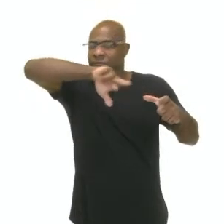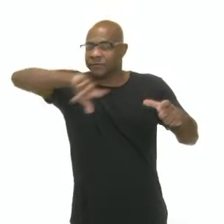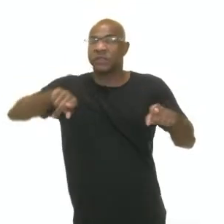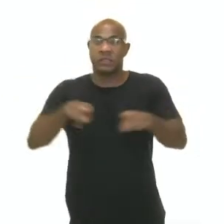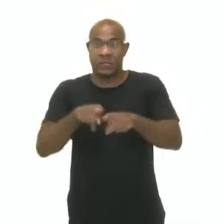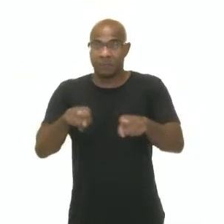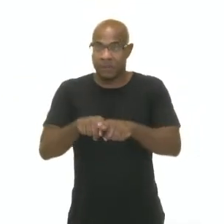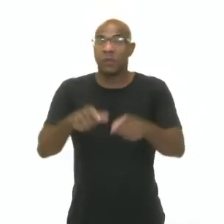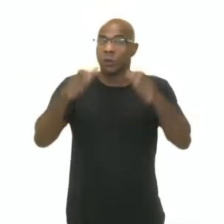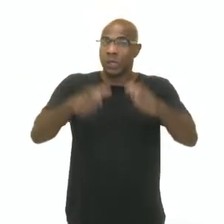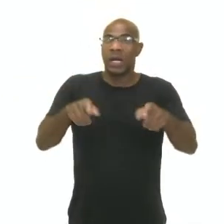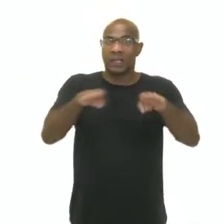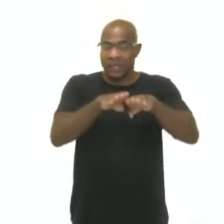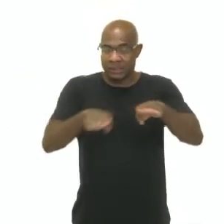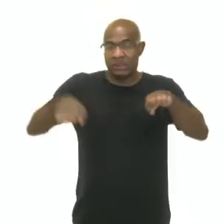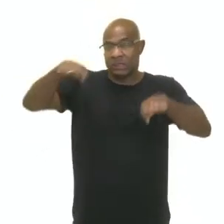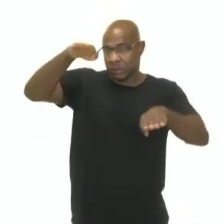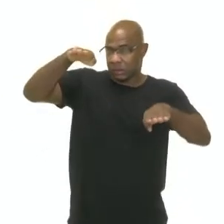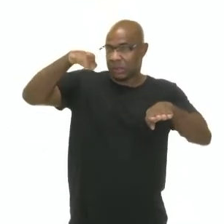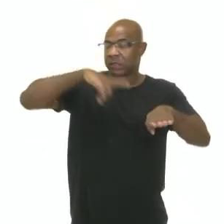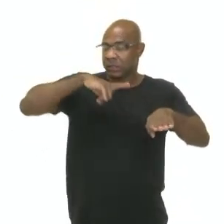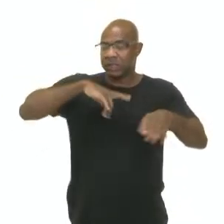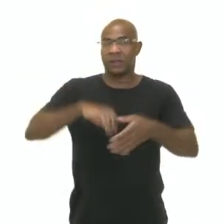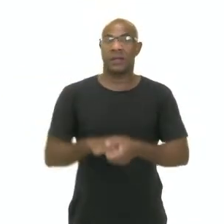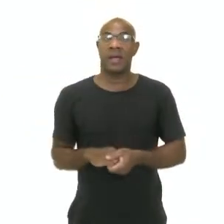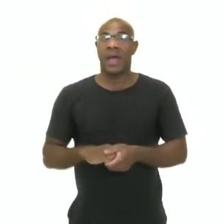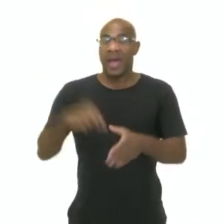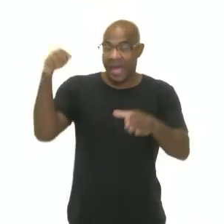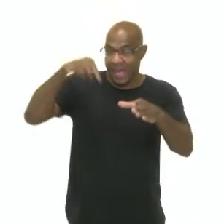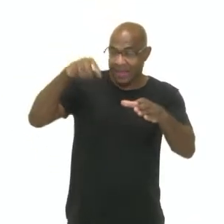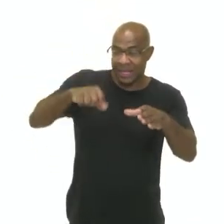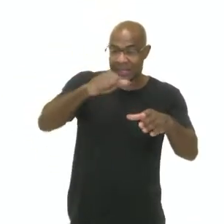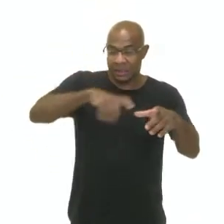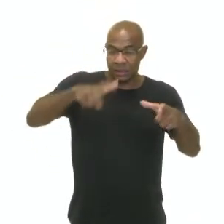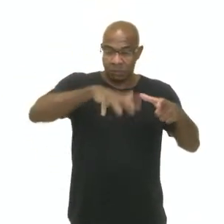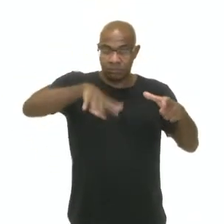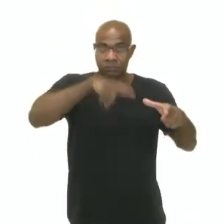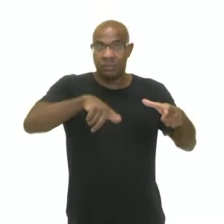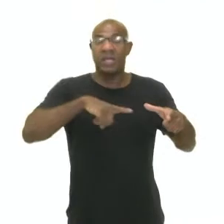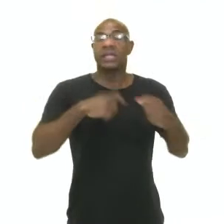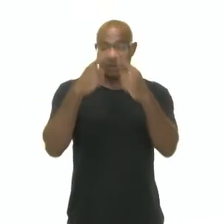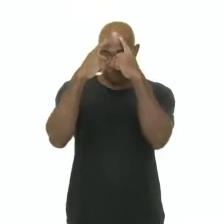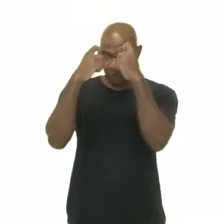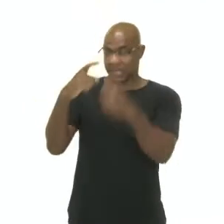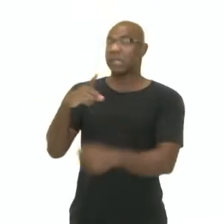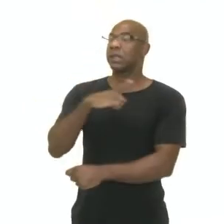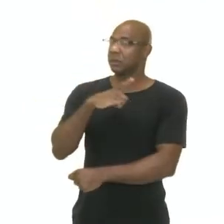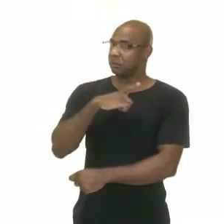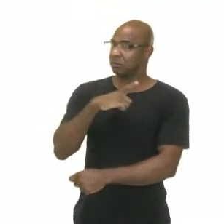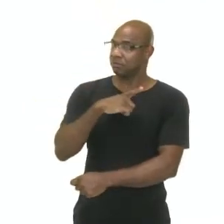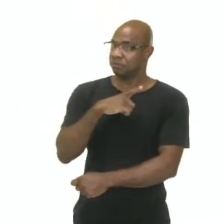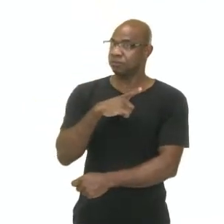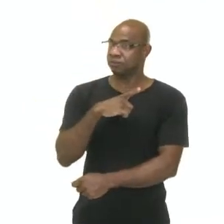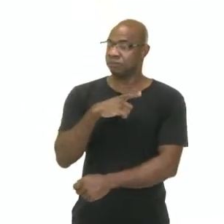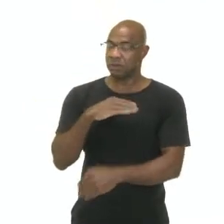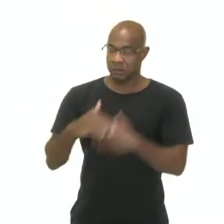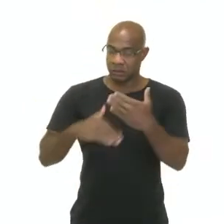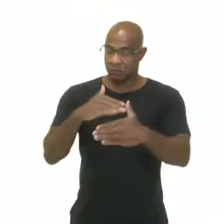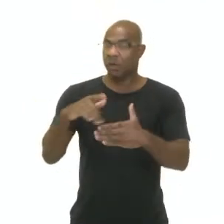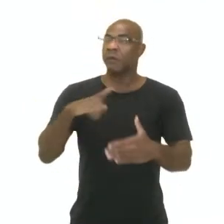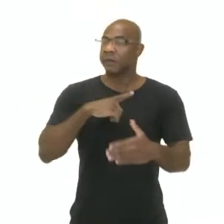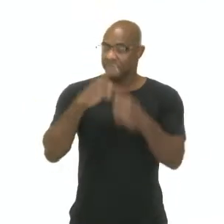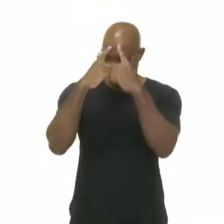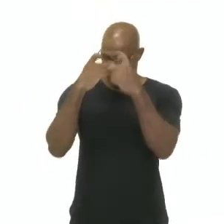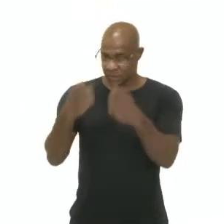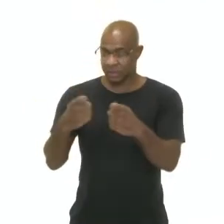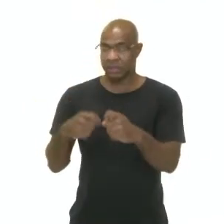desigualdade. É nessa equação que a violência opera, relacionada ao que não fazem